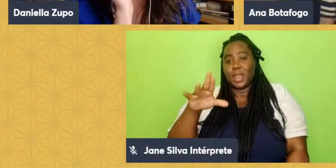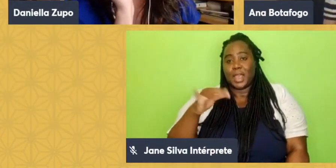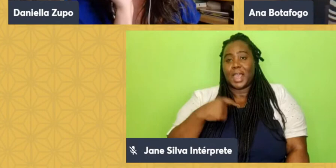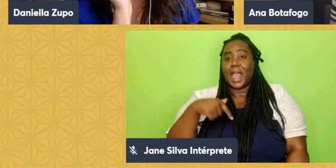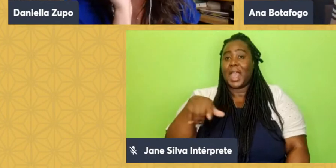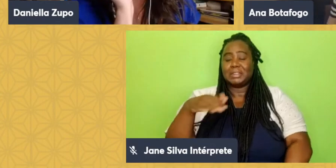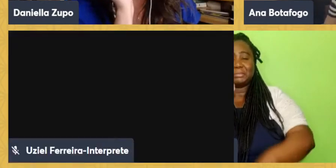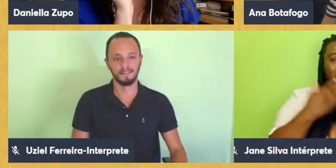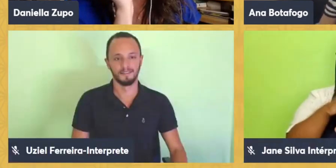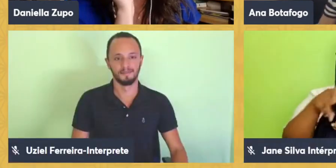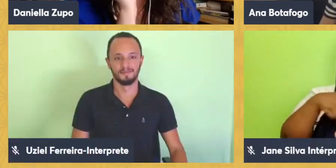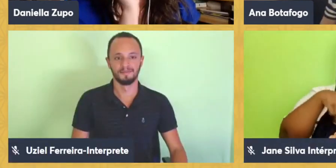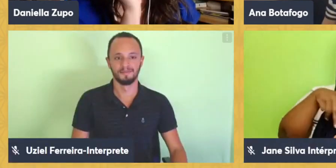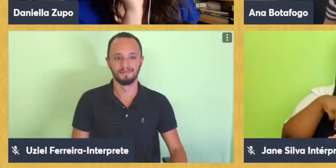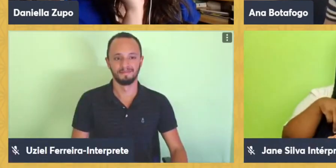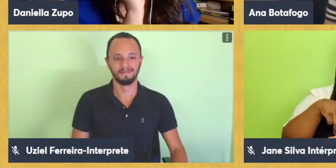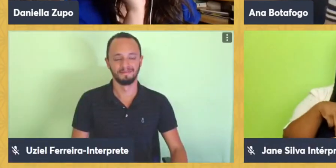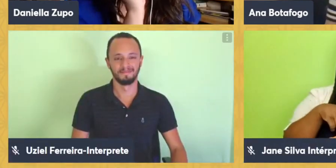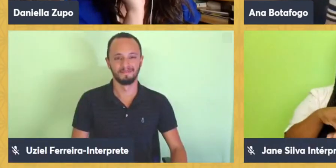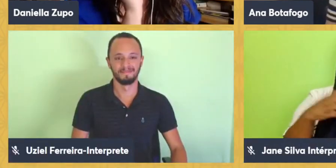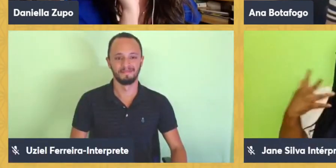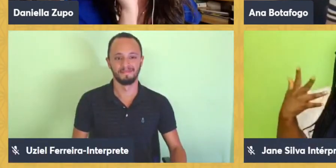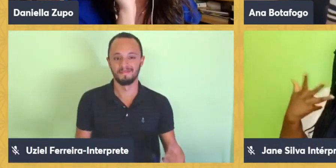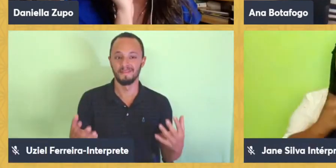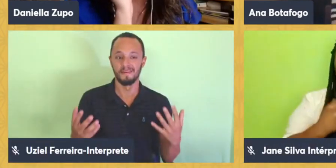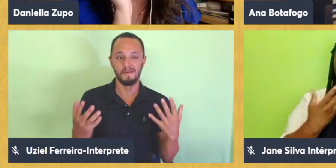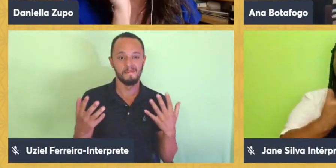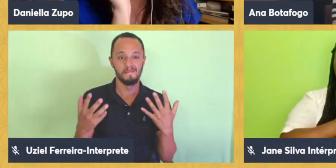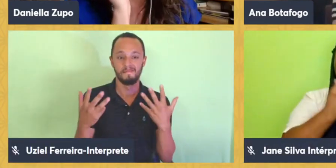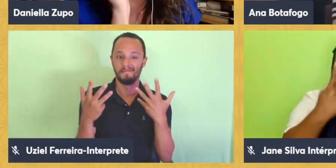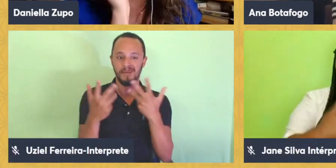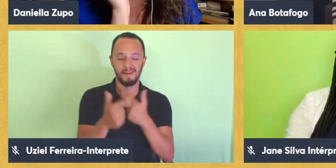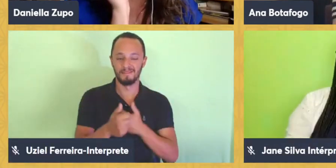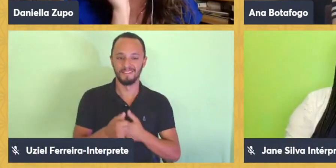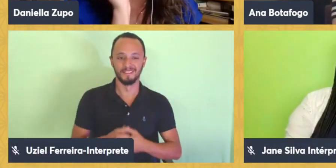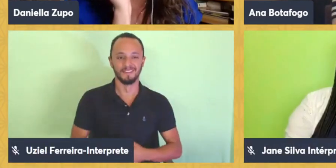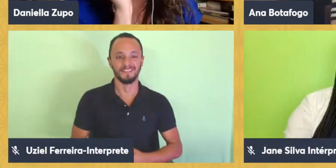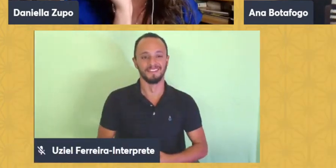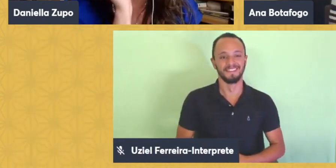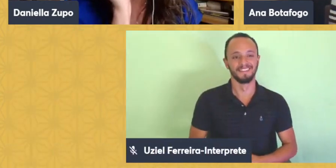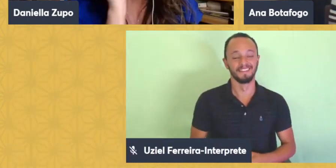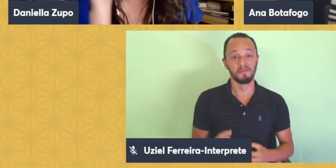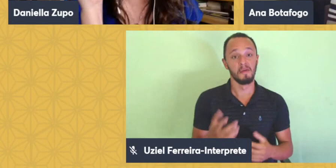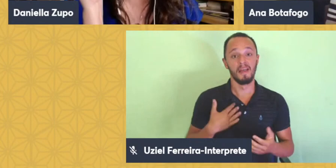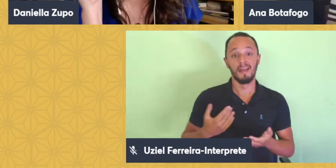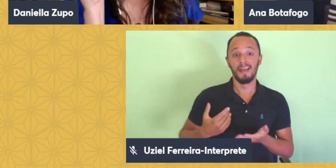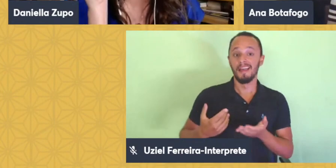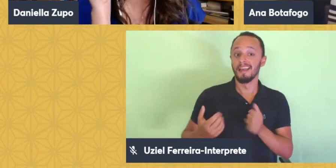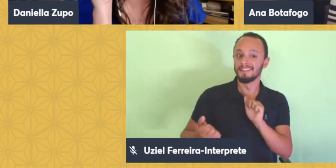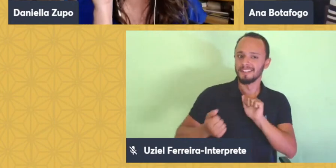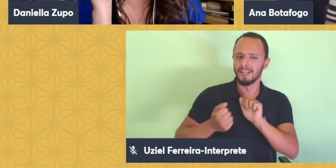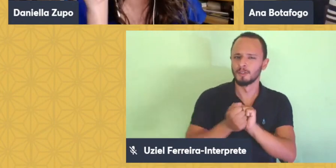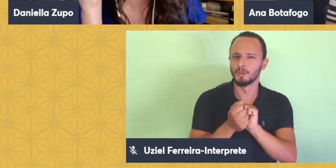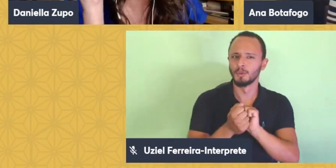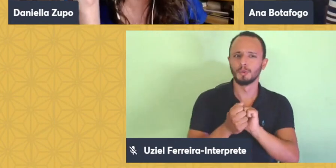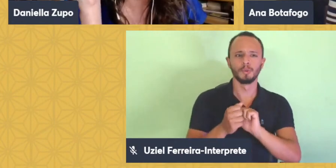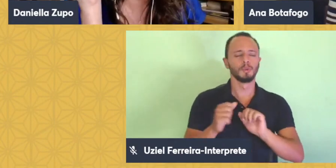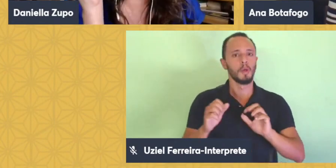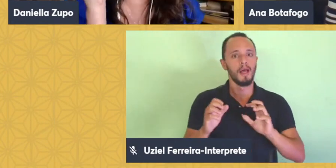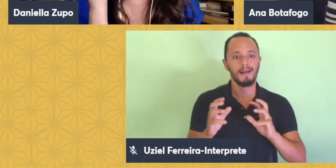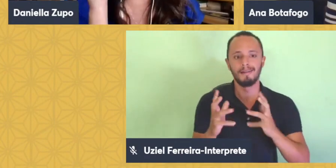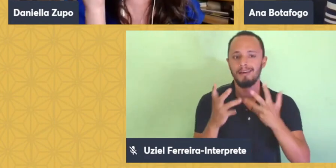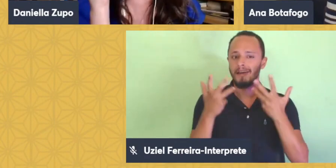coreógrafo bailarina dançarino maravilhoso seu parceiro aí de vários carnavais né e é muito